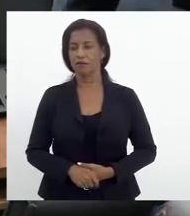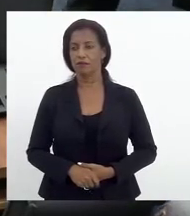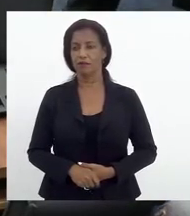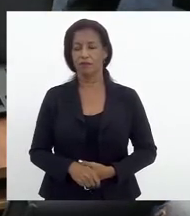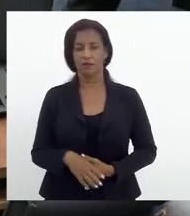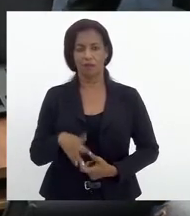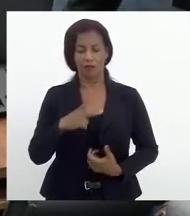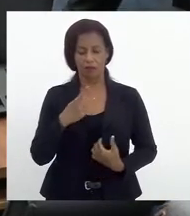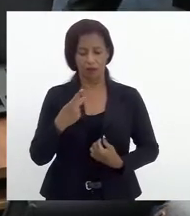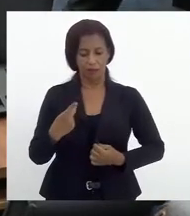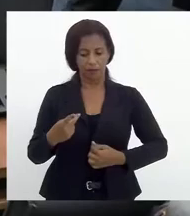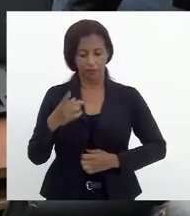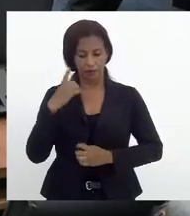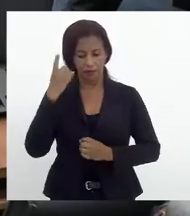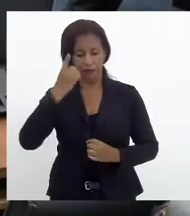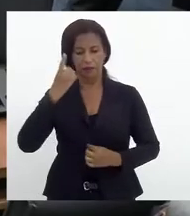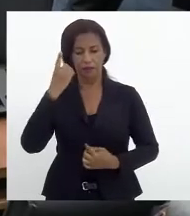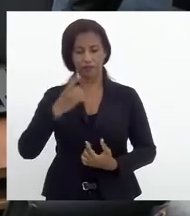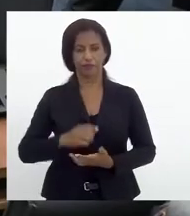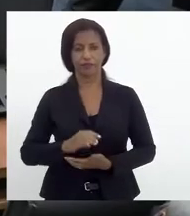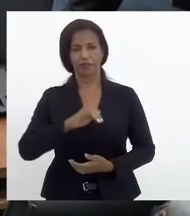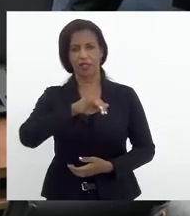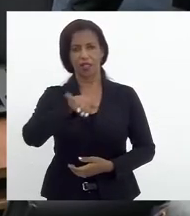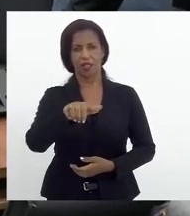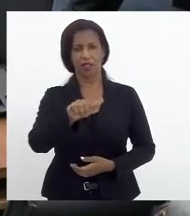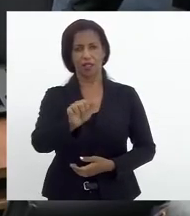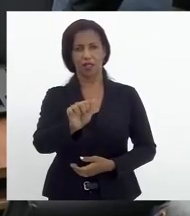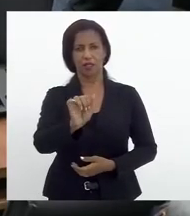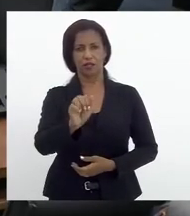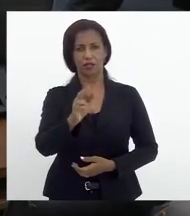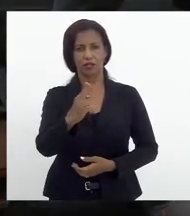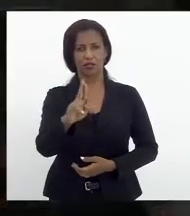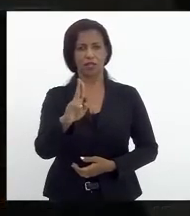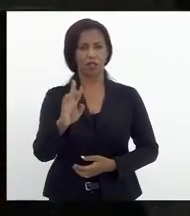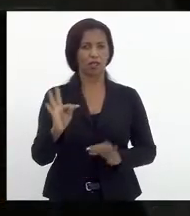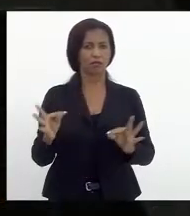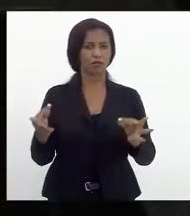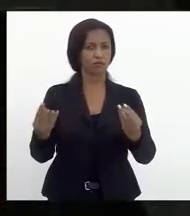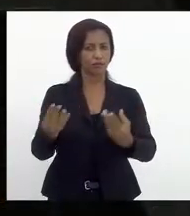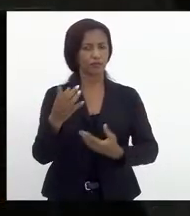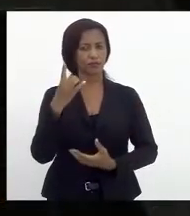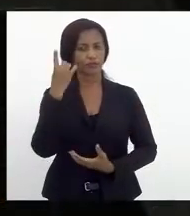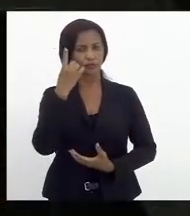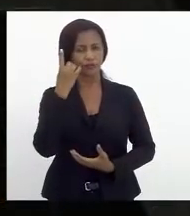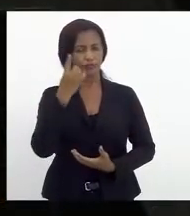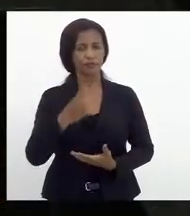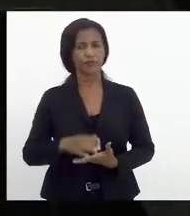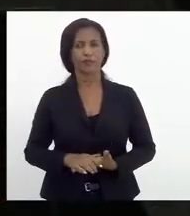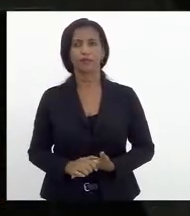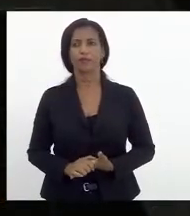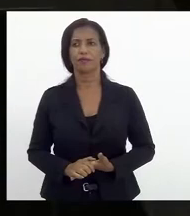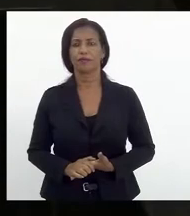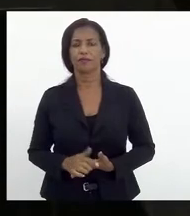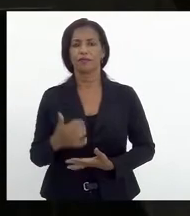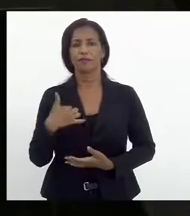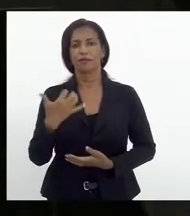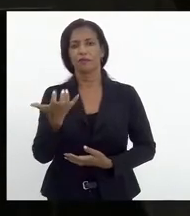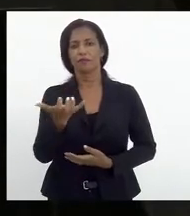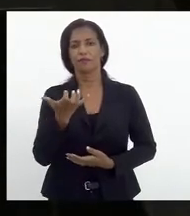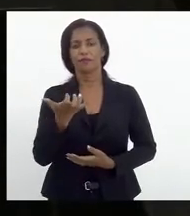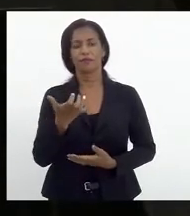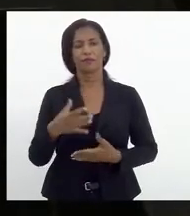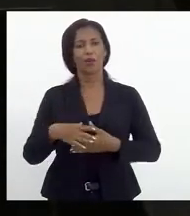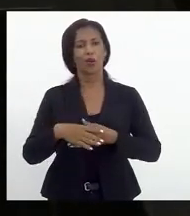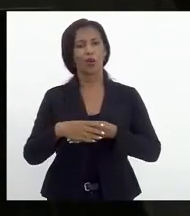Senhor presidente, deputado Jair Bittencourt, senhoras deputadas, senhores deputados, eu quero